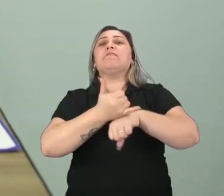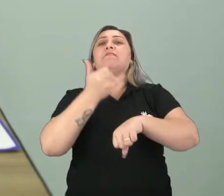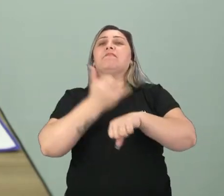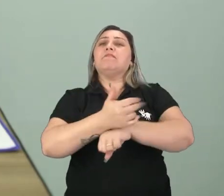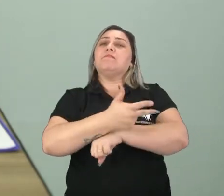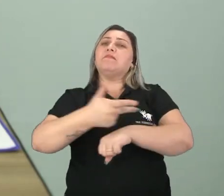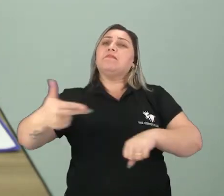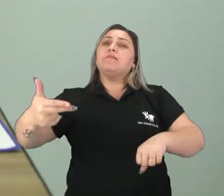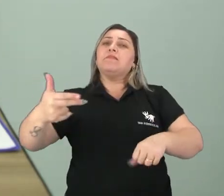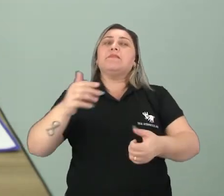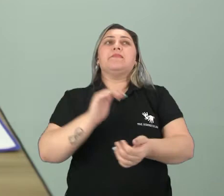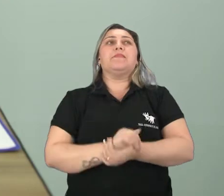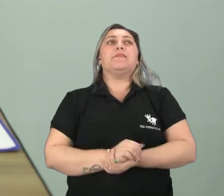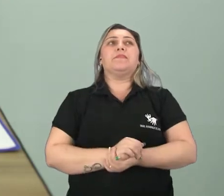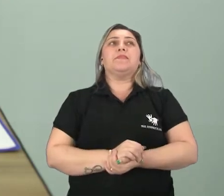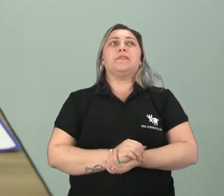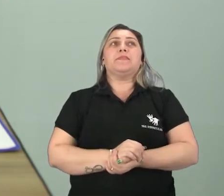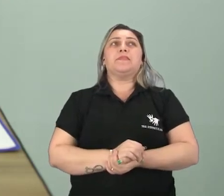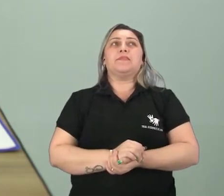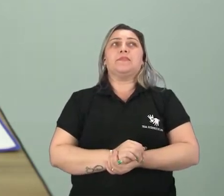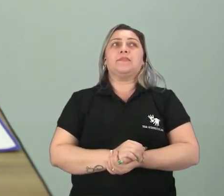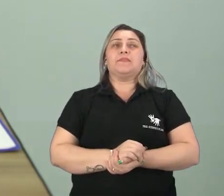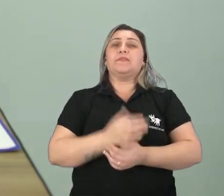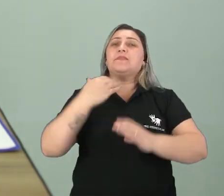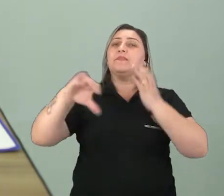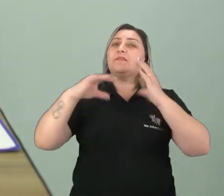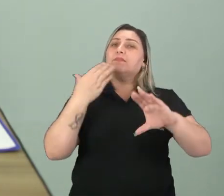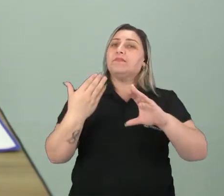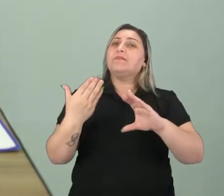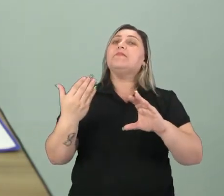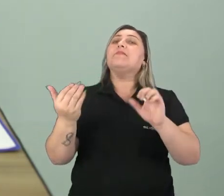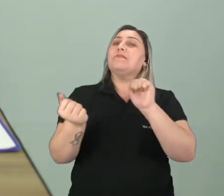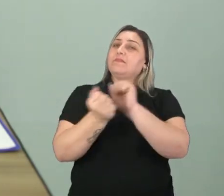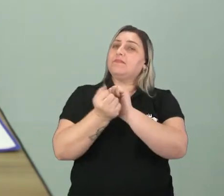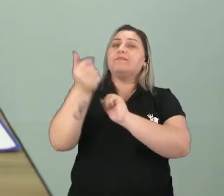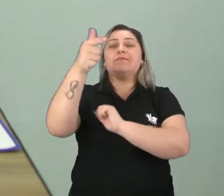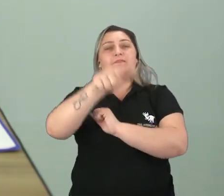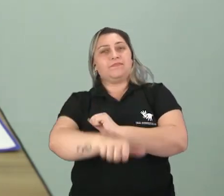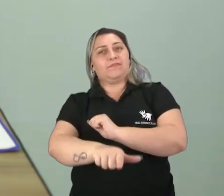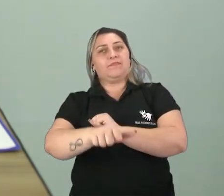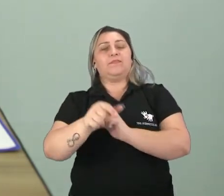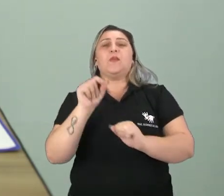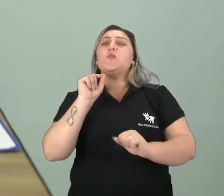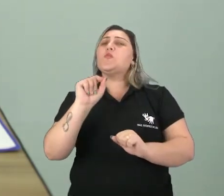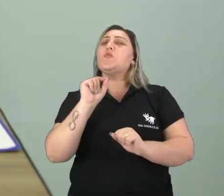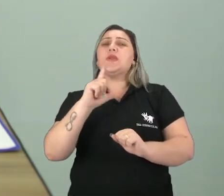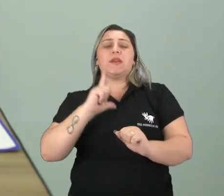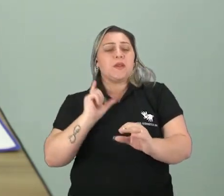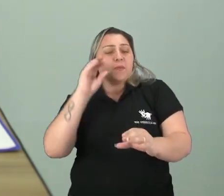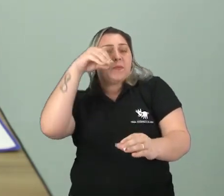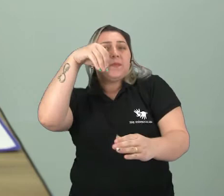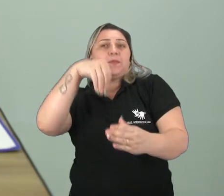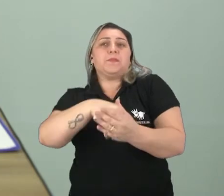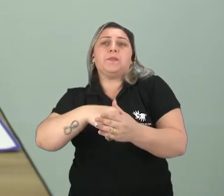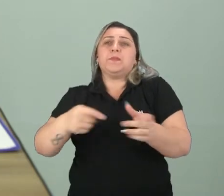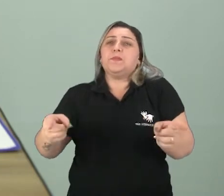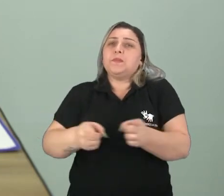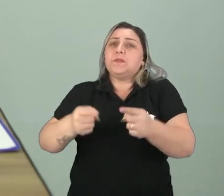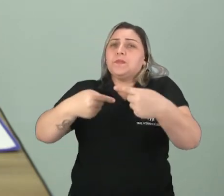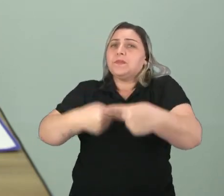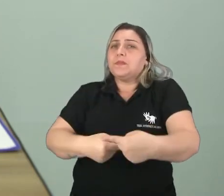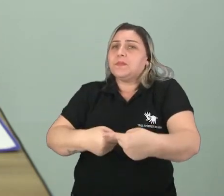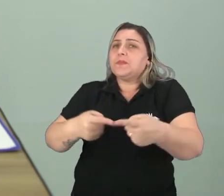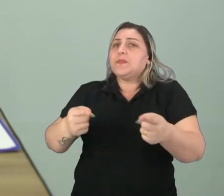metal e vamos lá vamos cantar comigo vamos lá que será que tem dentro